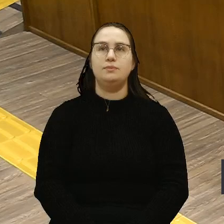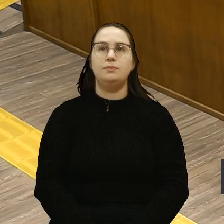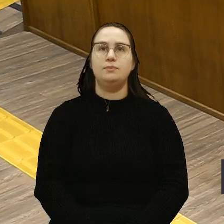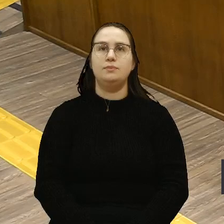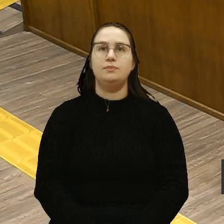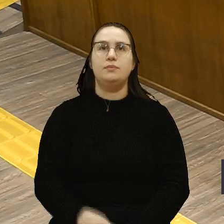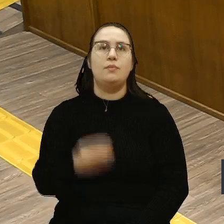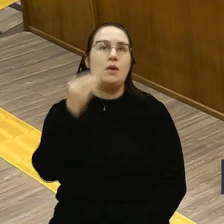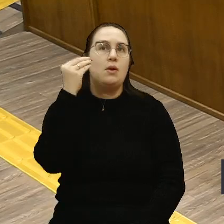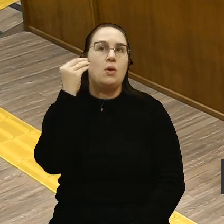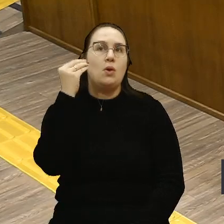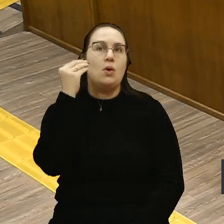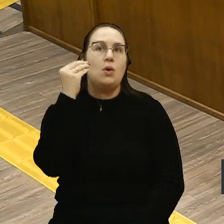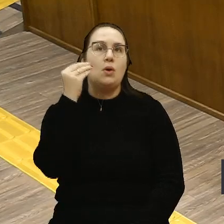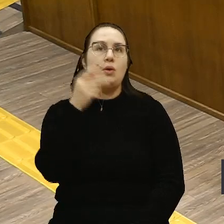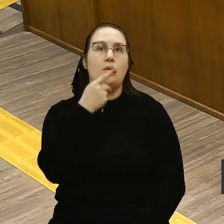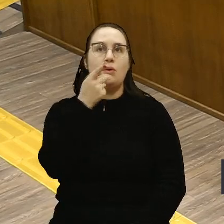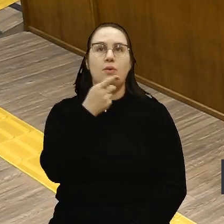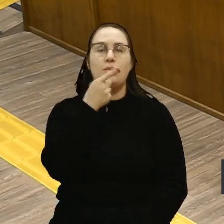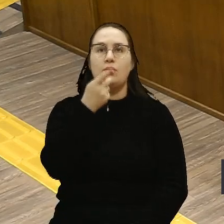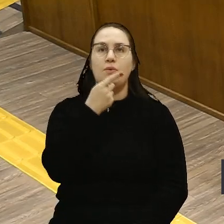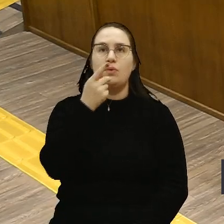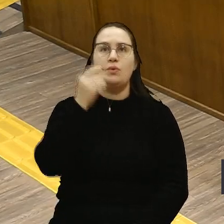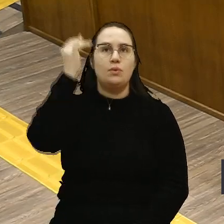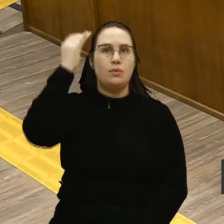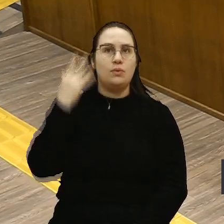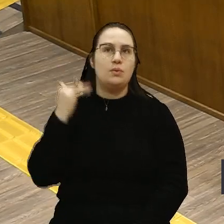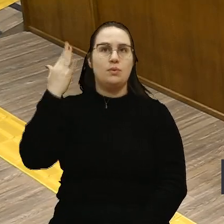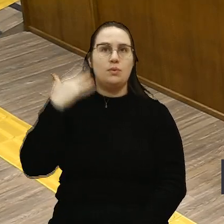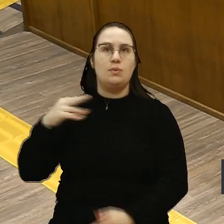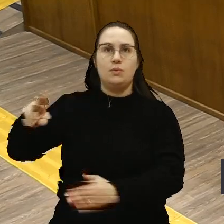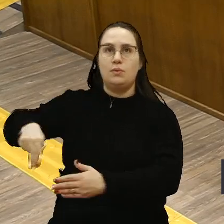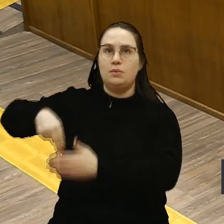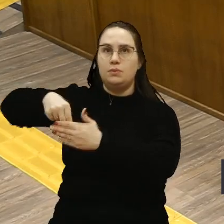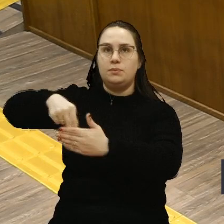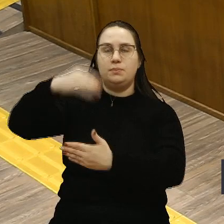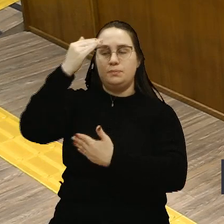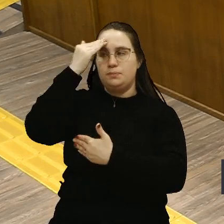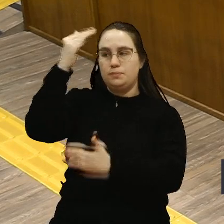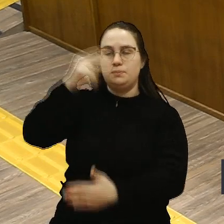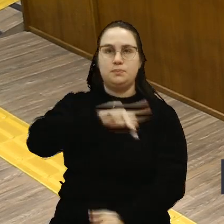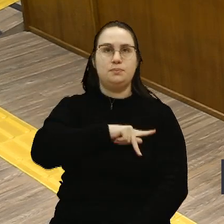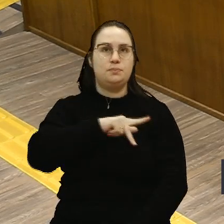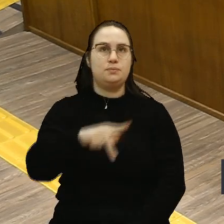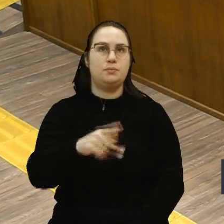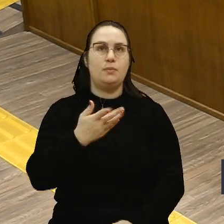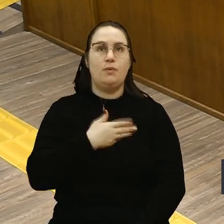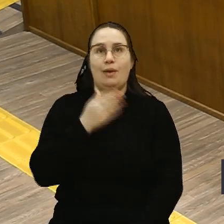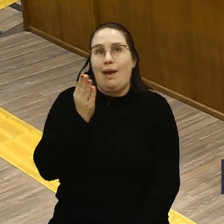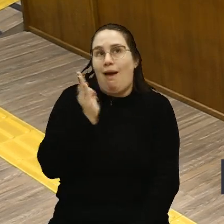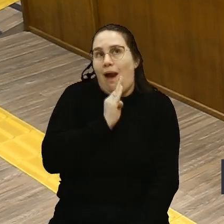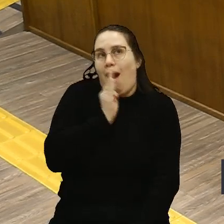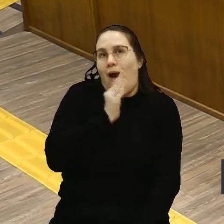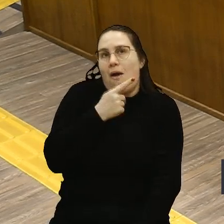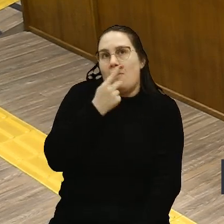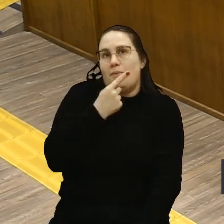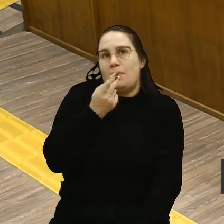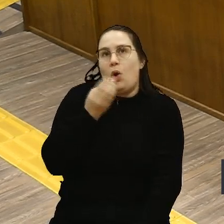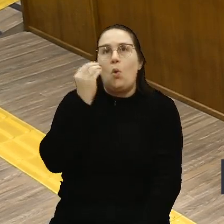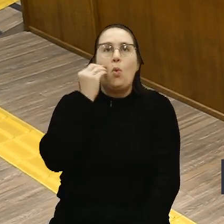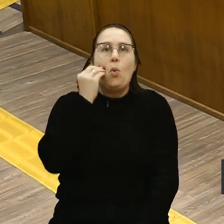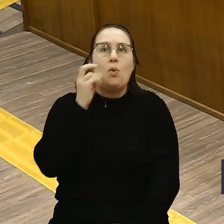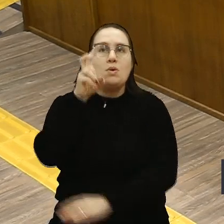Vou tentar ser... Com a palavra, a vereadora Daiane Melo, da tribuna. Obrigado, presidente. Eu vou tentar ser breve, não. Tentar